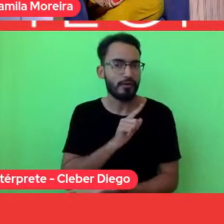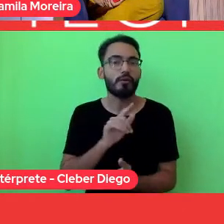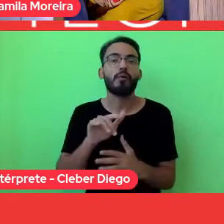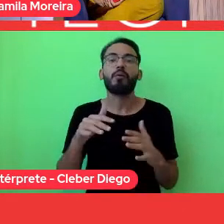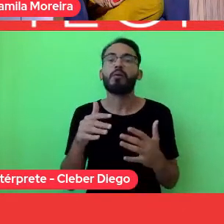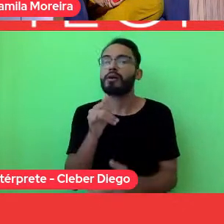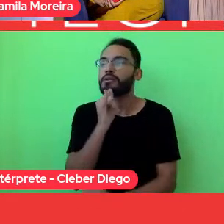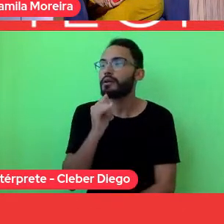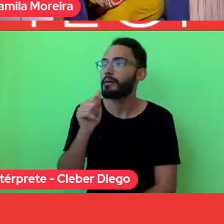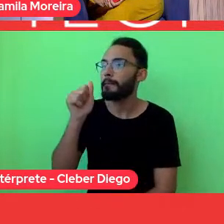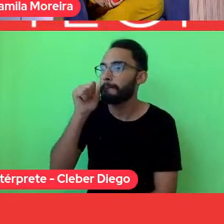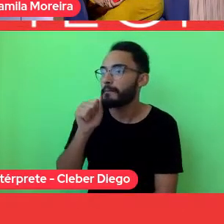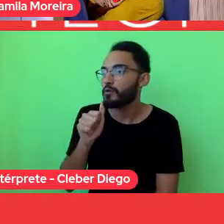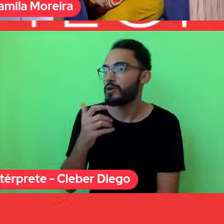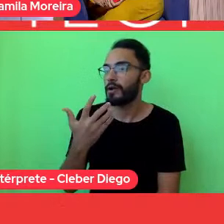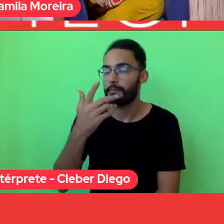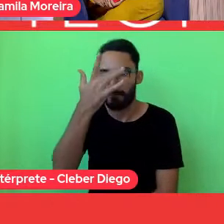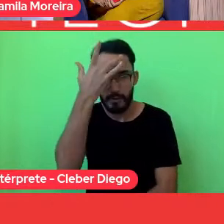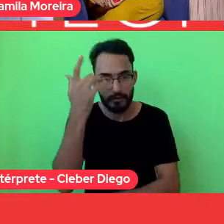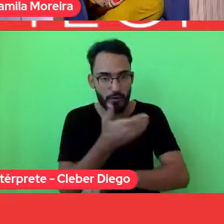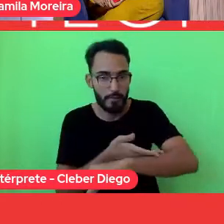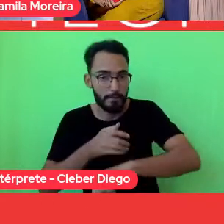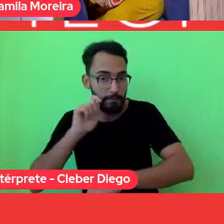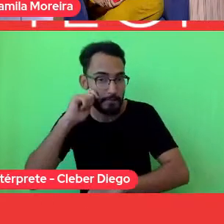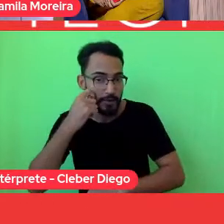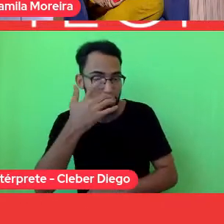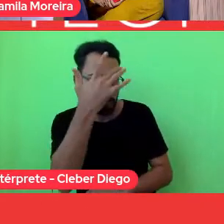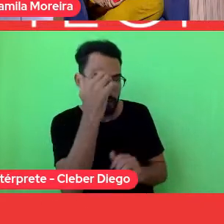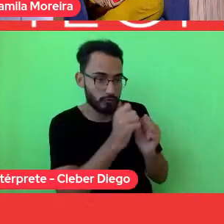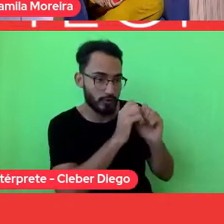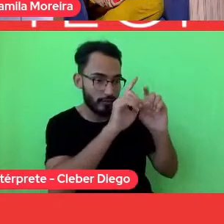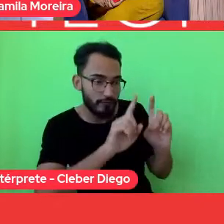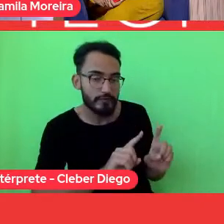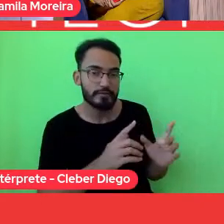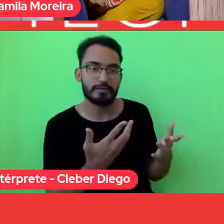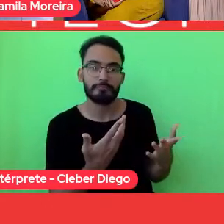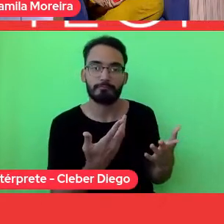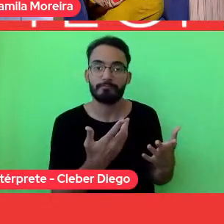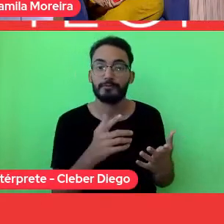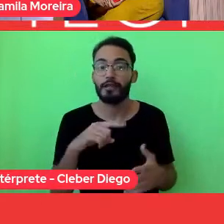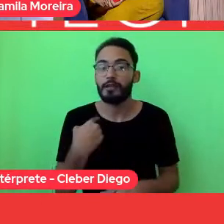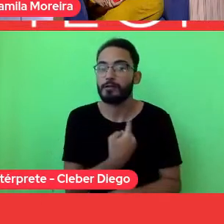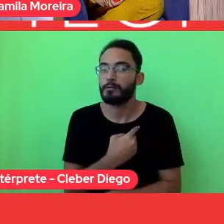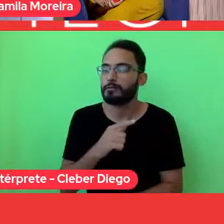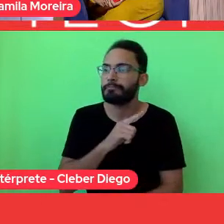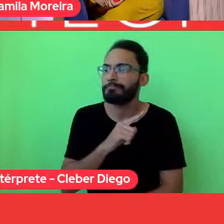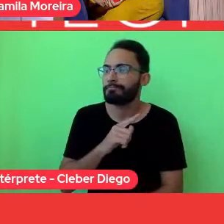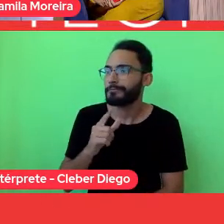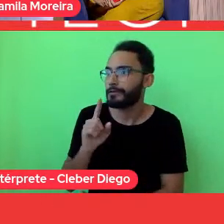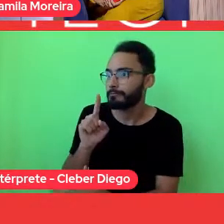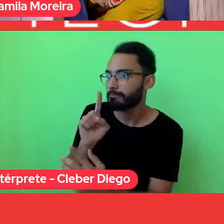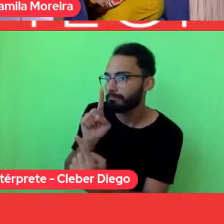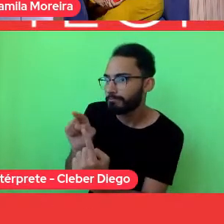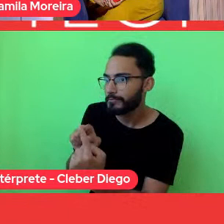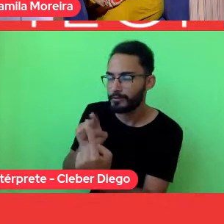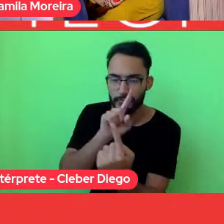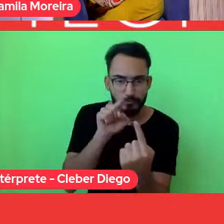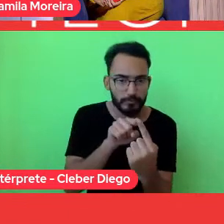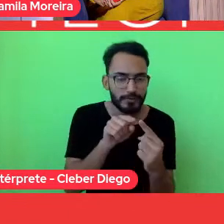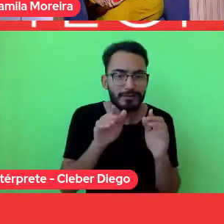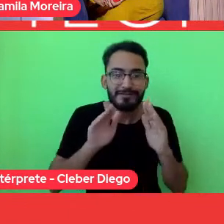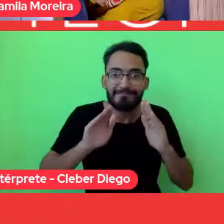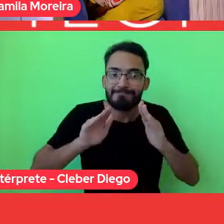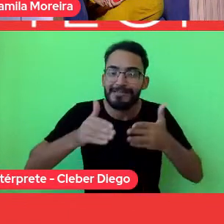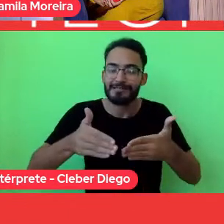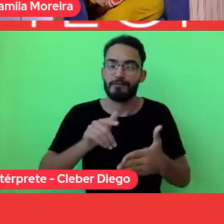uma mulher, uma pessoa preta, uma pessoa com deficiência, a gente traz pontuações que são específicas, de